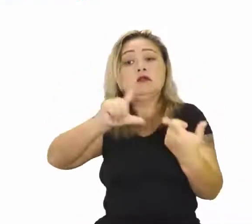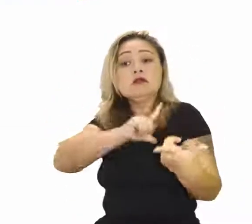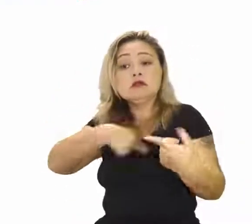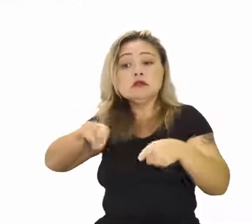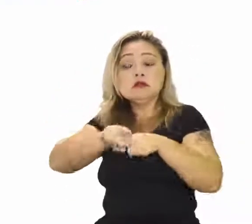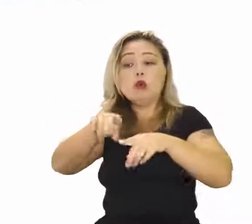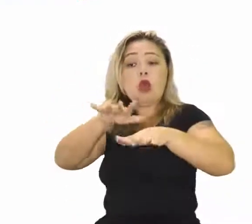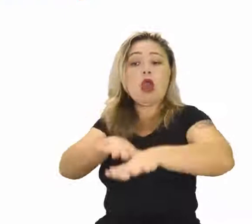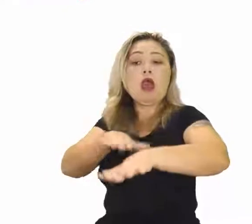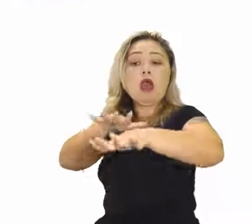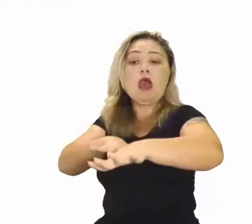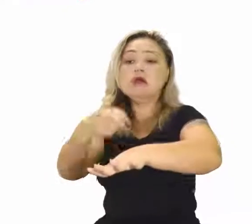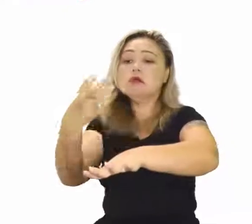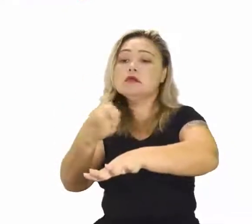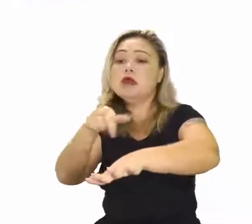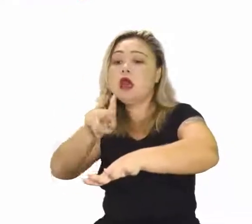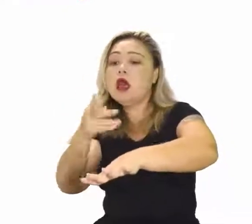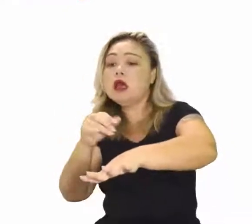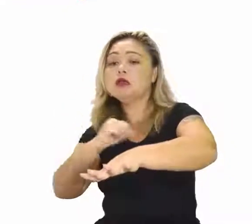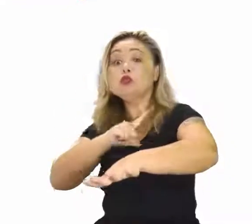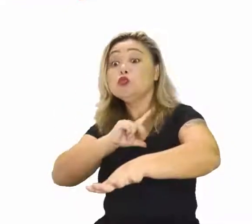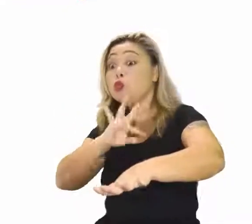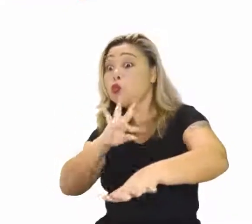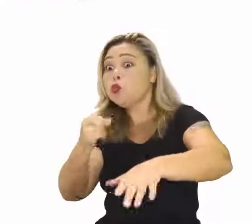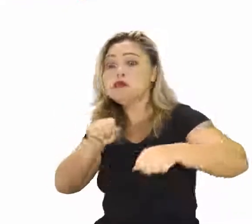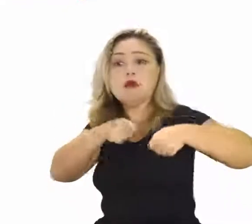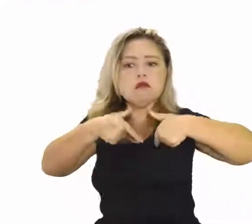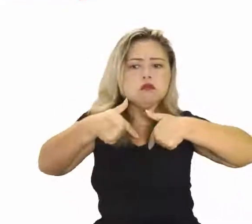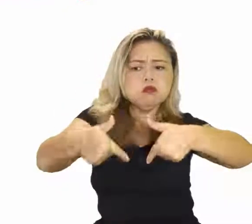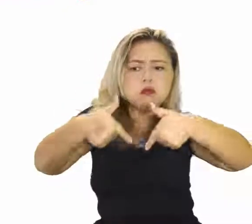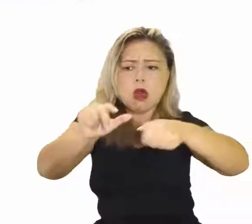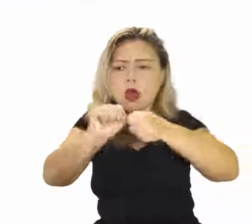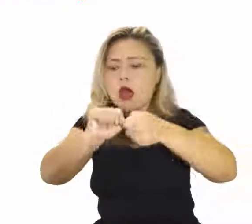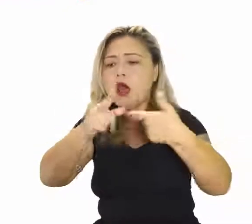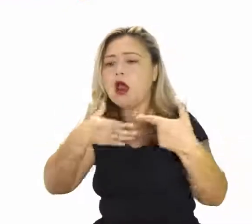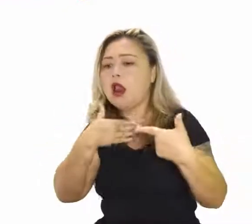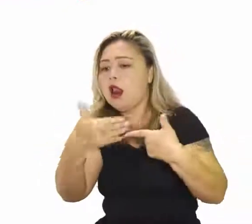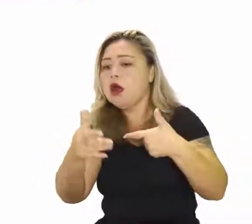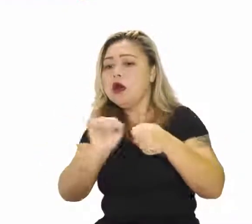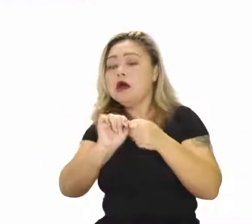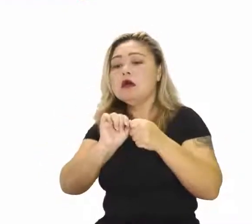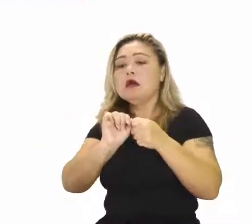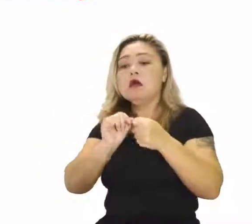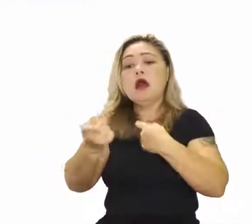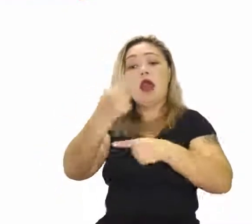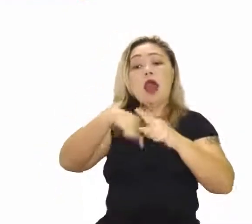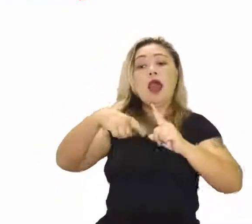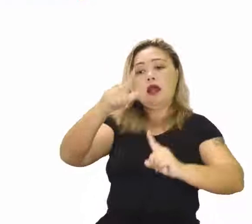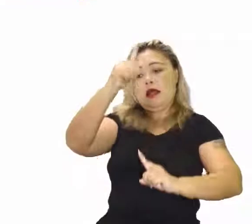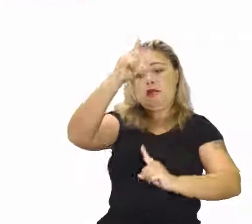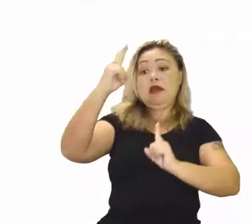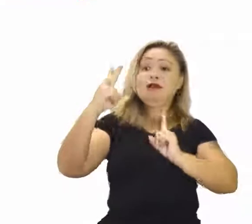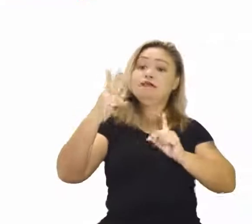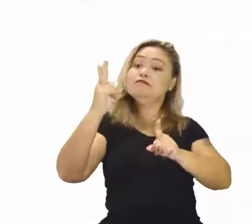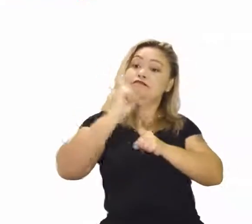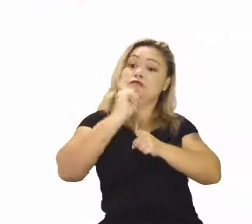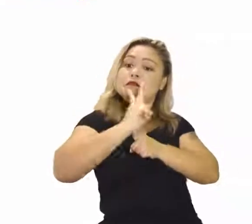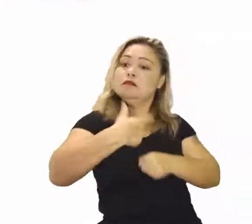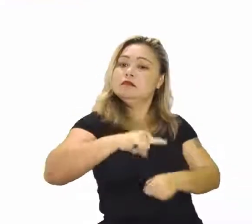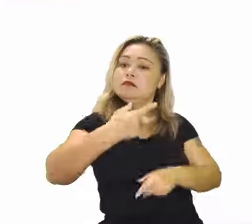Reich. Todos eles teriam que lutar. Todos eles teriam que ir em defesa da Alemanha.